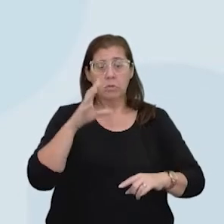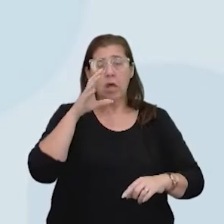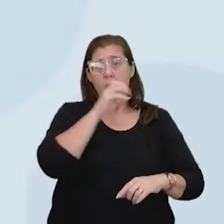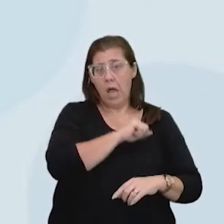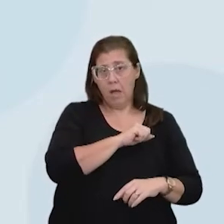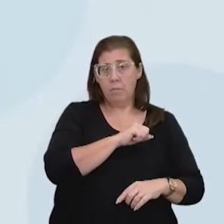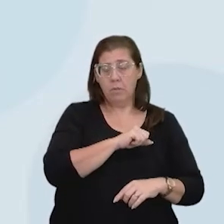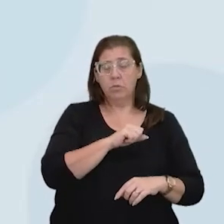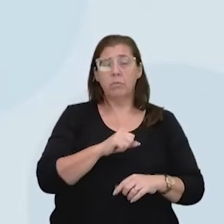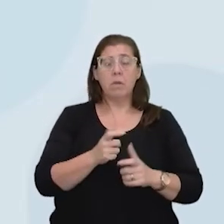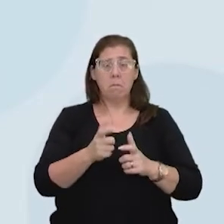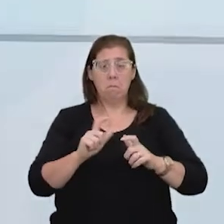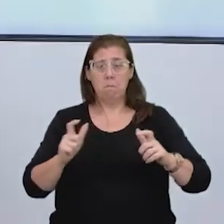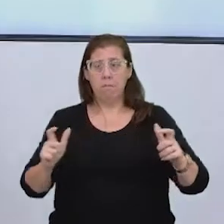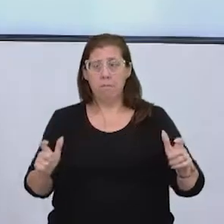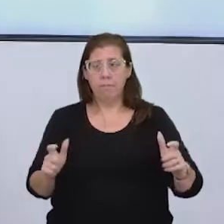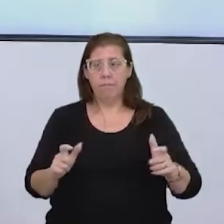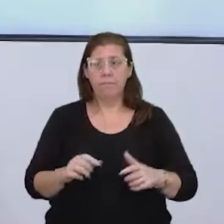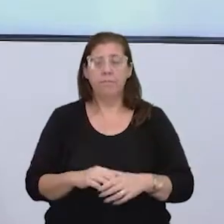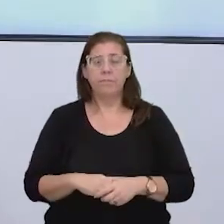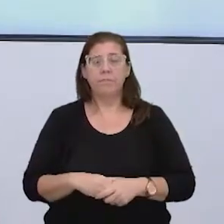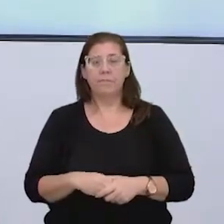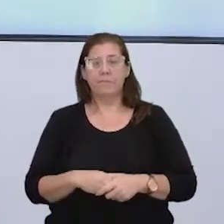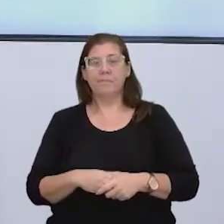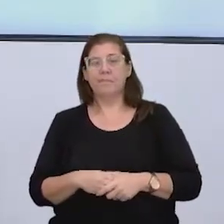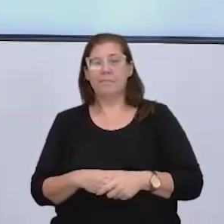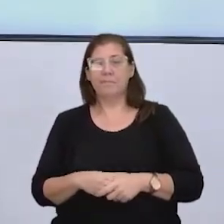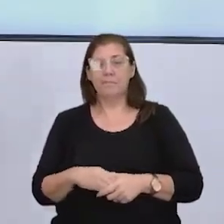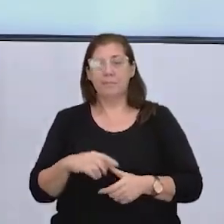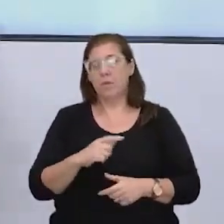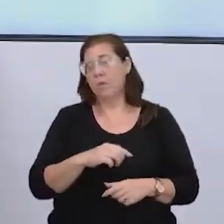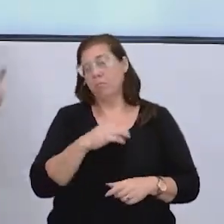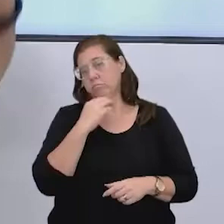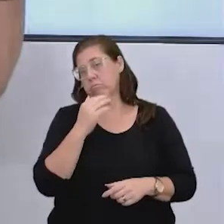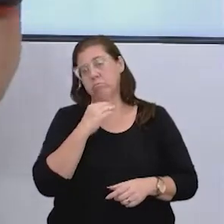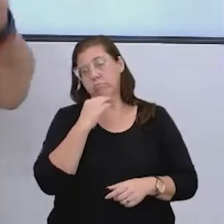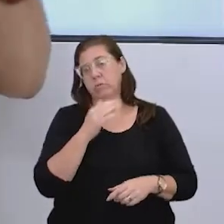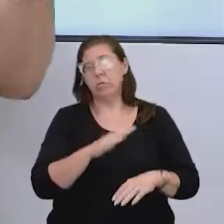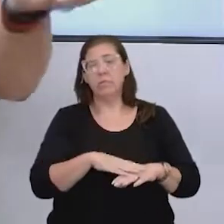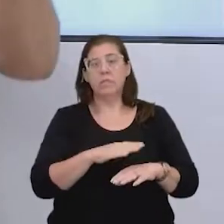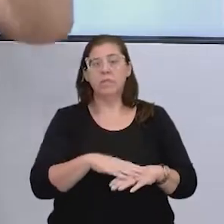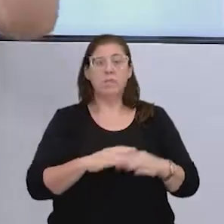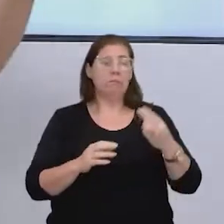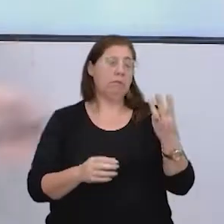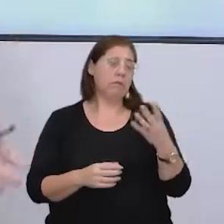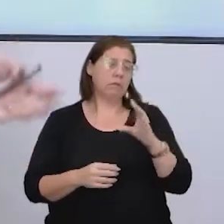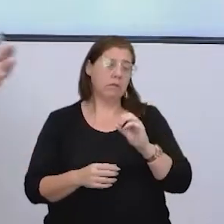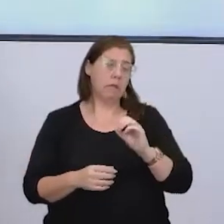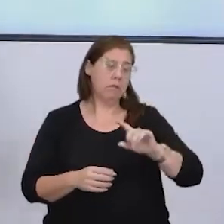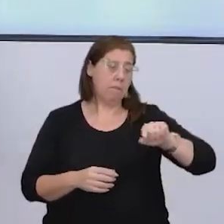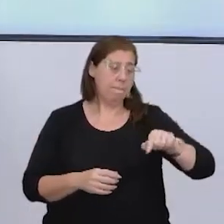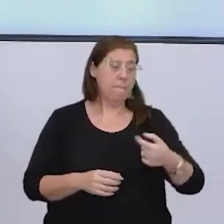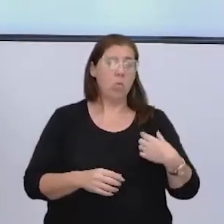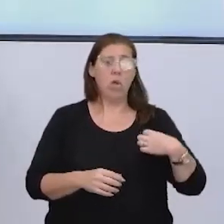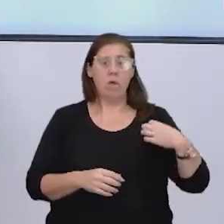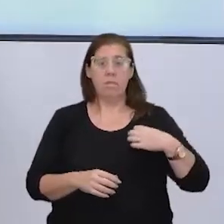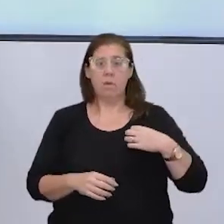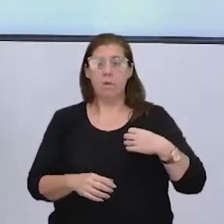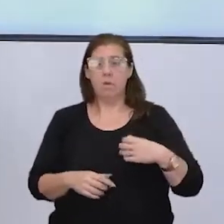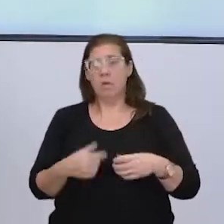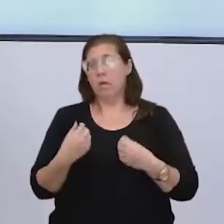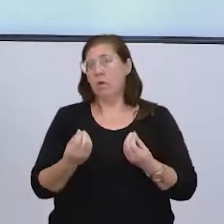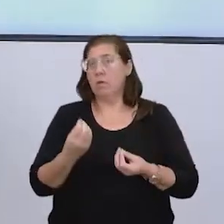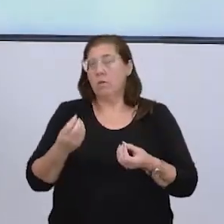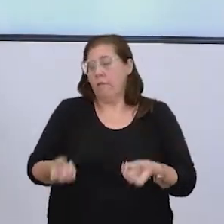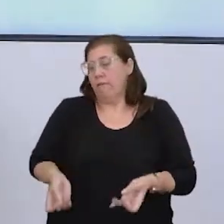maior quantidade, eu preciso me livrar desses produtos. Não adianta eu fazer 300 mil camisetas e eu não ter gente para